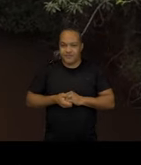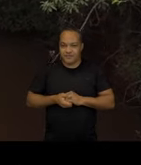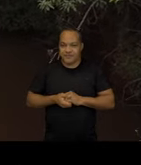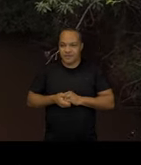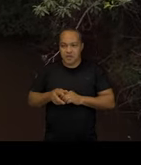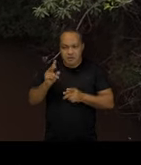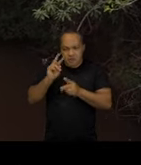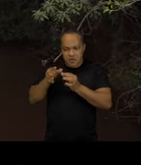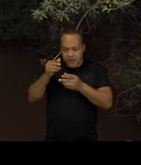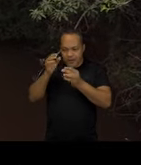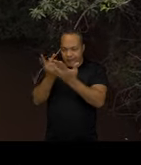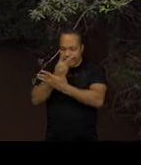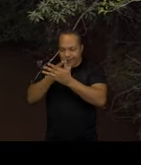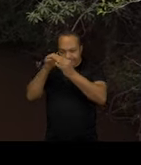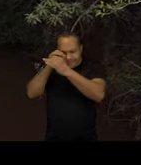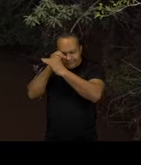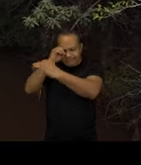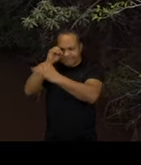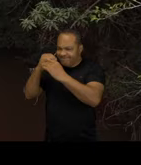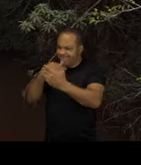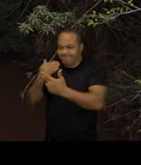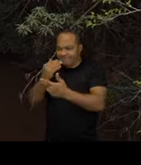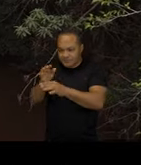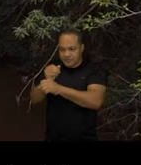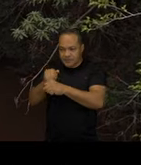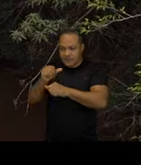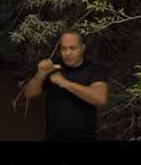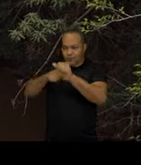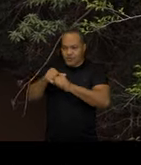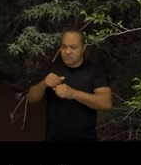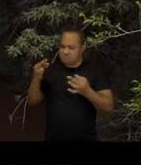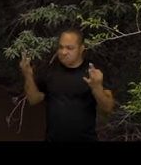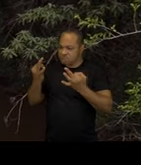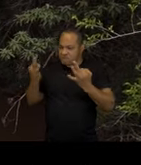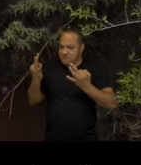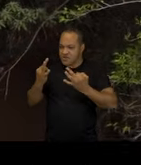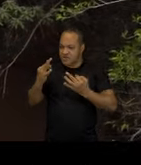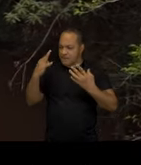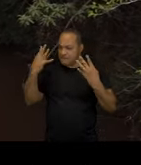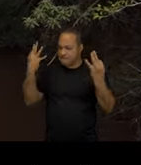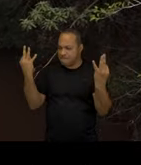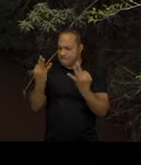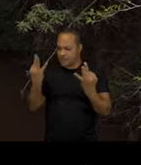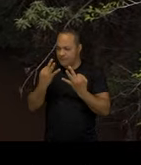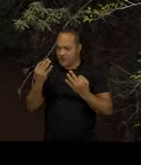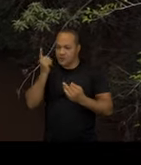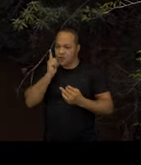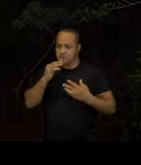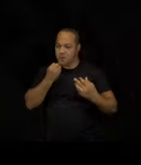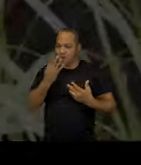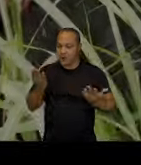Mas eu tô com a lente errada, não pega. É. Que beleza, hein? Que maravilha, agora ficou bom.